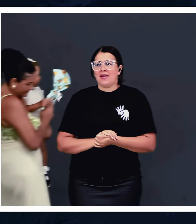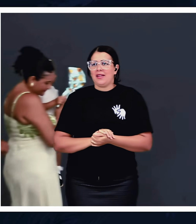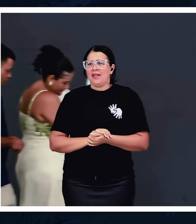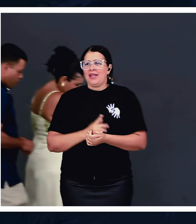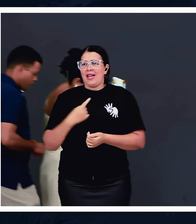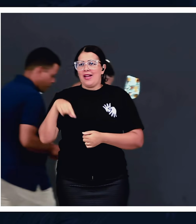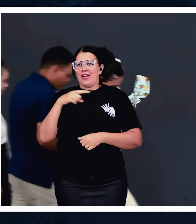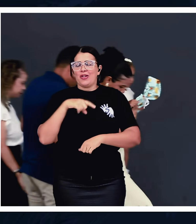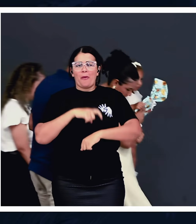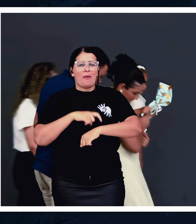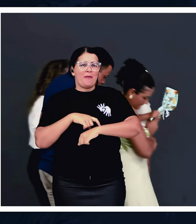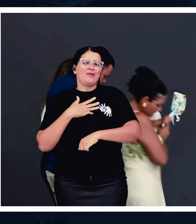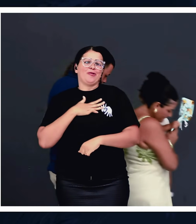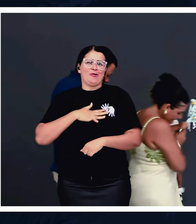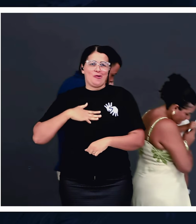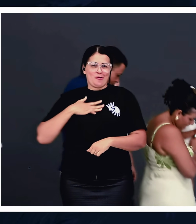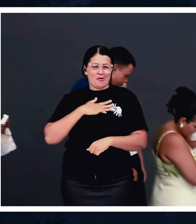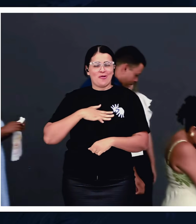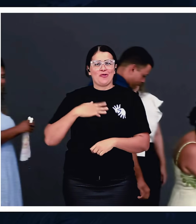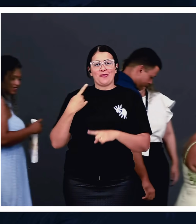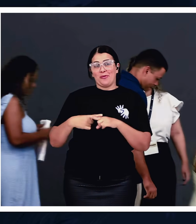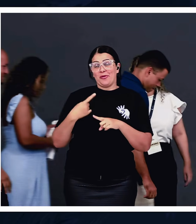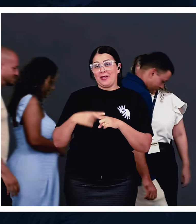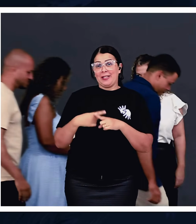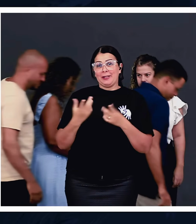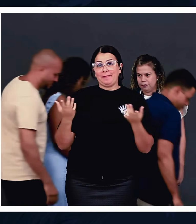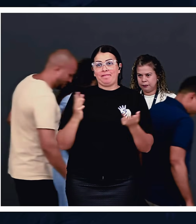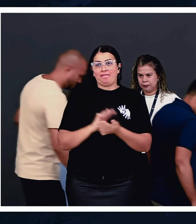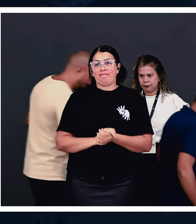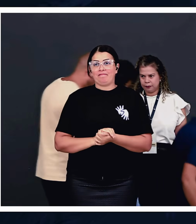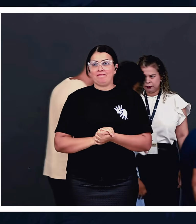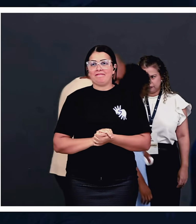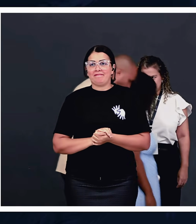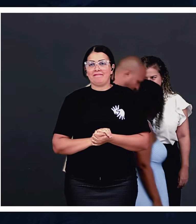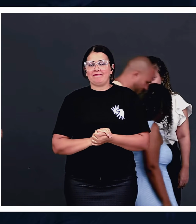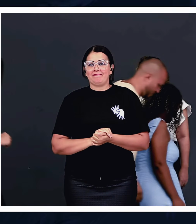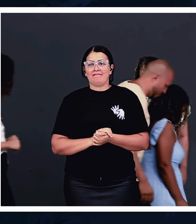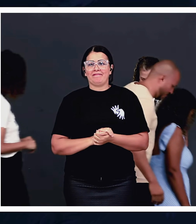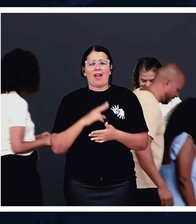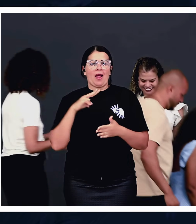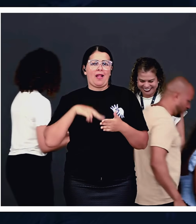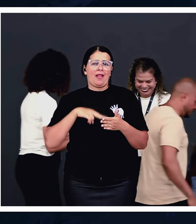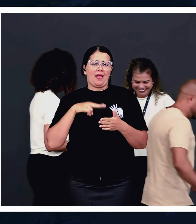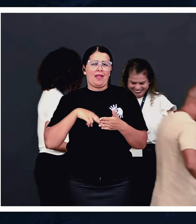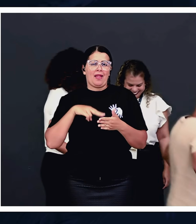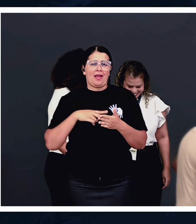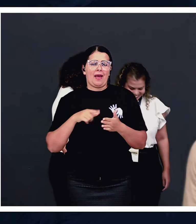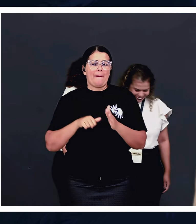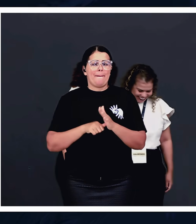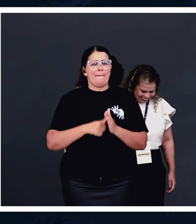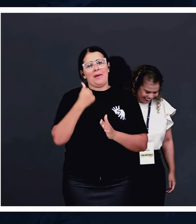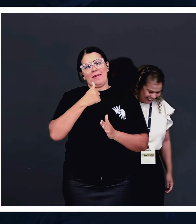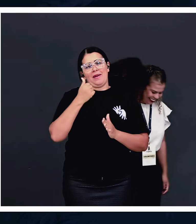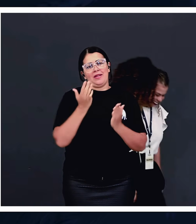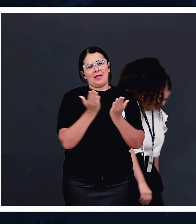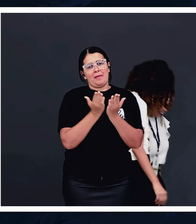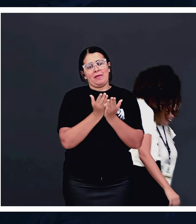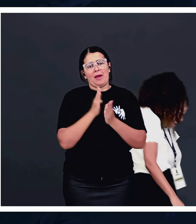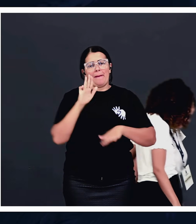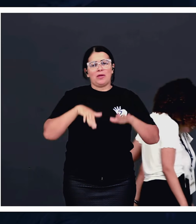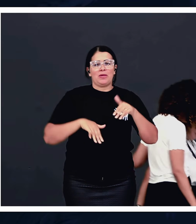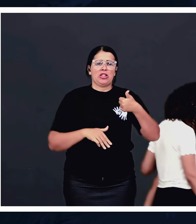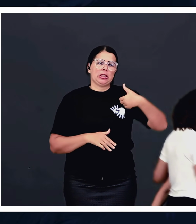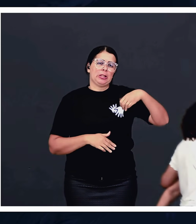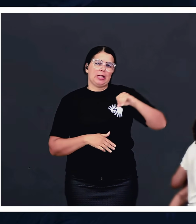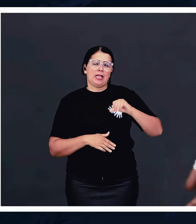Gente, esse é um momento que eu gosto muito. E gosto porque eu li a minha primeira vez a Bíblia, eu era uma criança, eu tinha uns